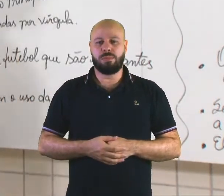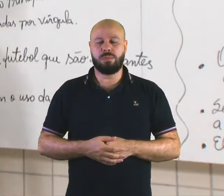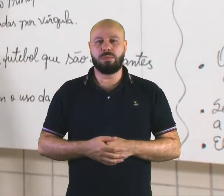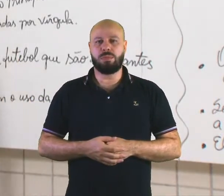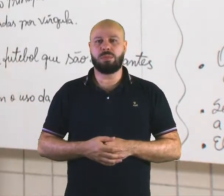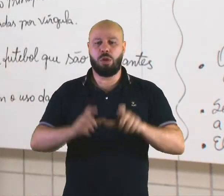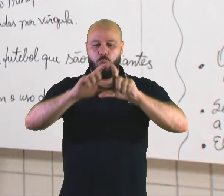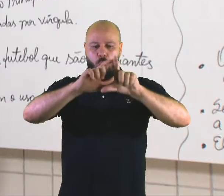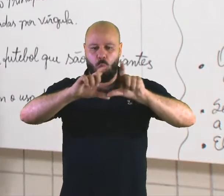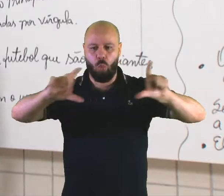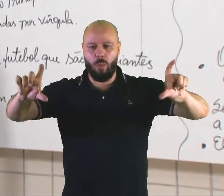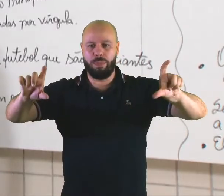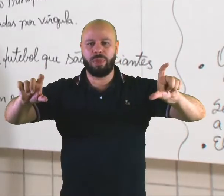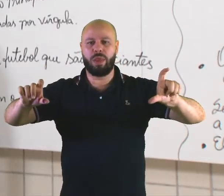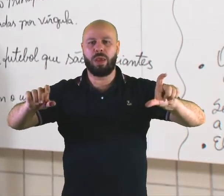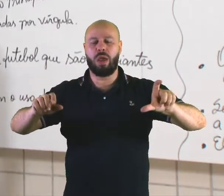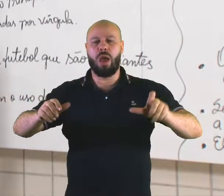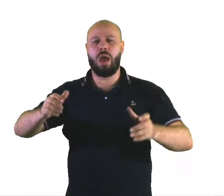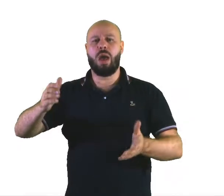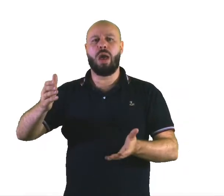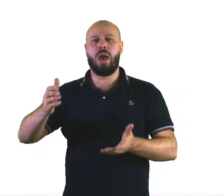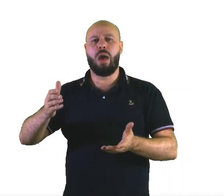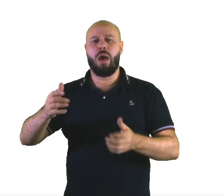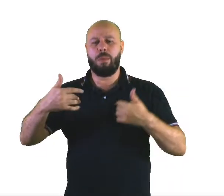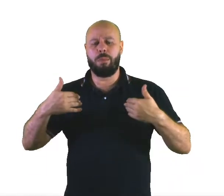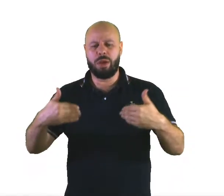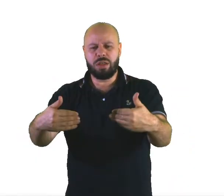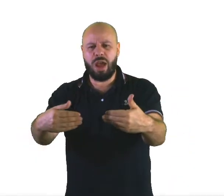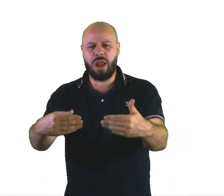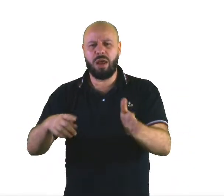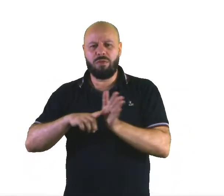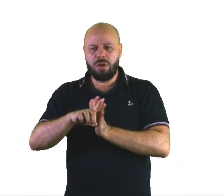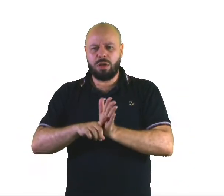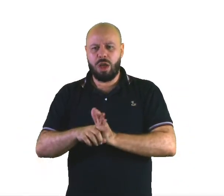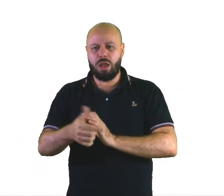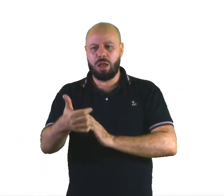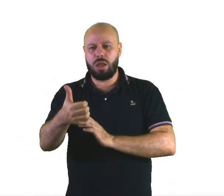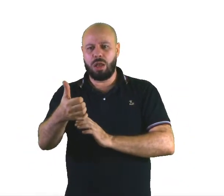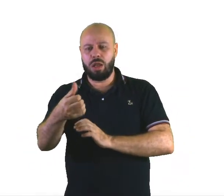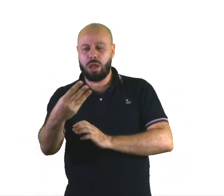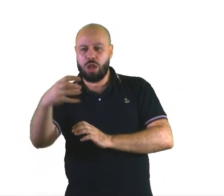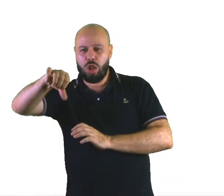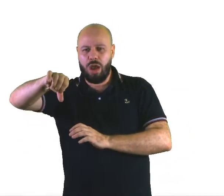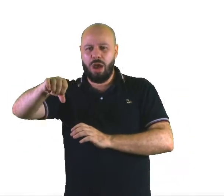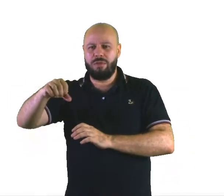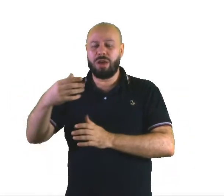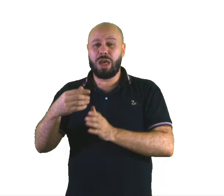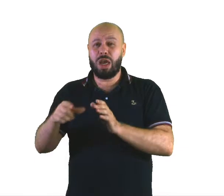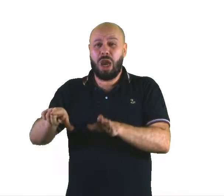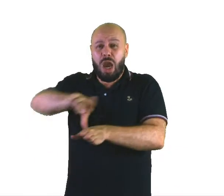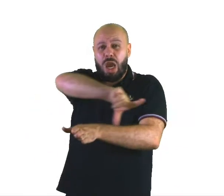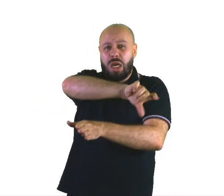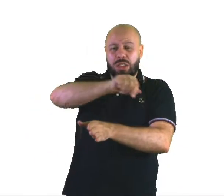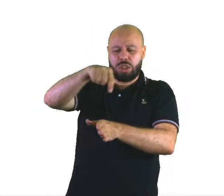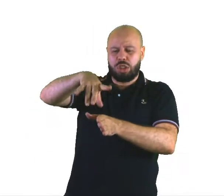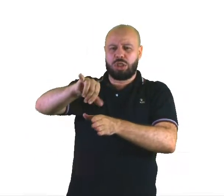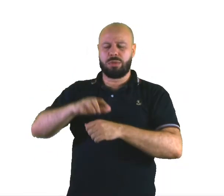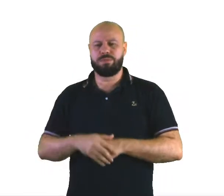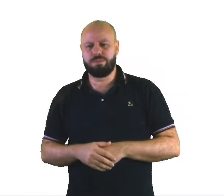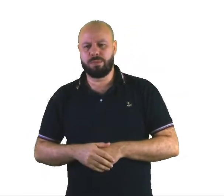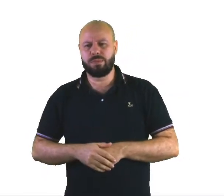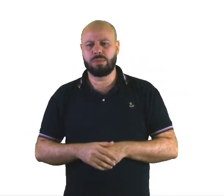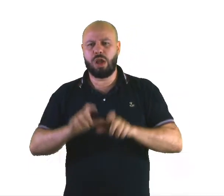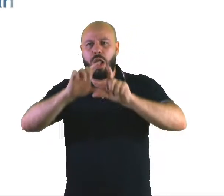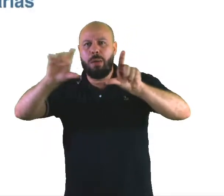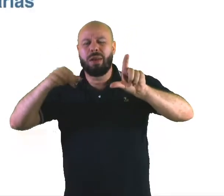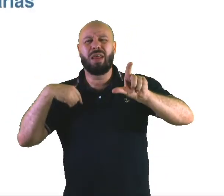No trecho, a pasta investiga 39 casos que podem ter ocorrido antes dessa data. A oração destacada tem